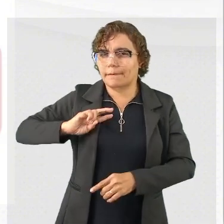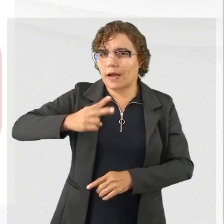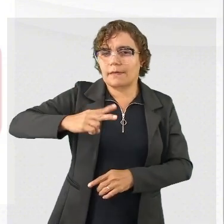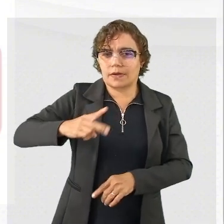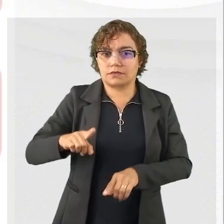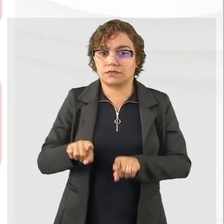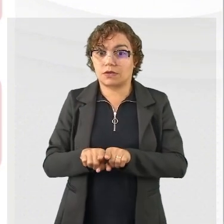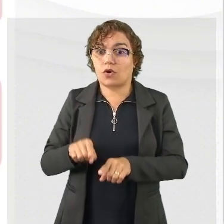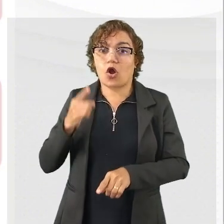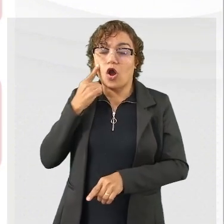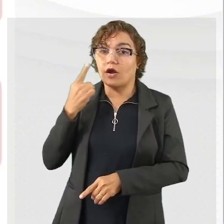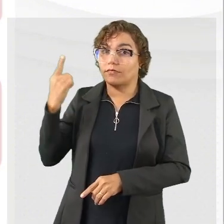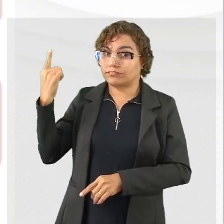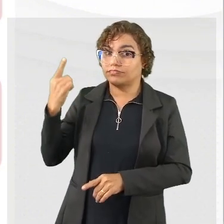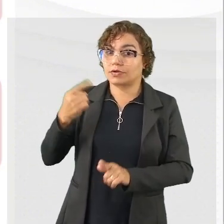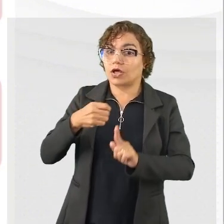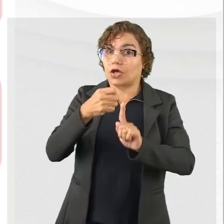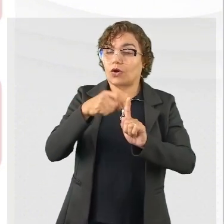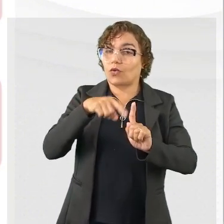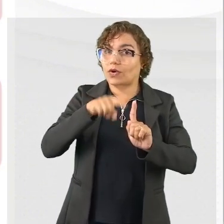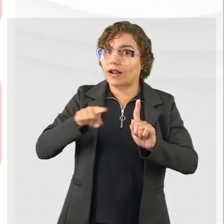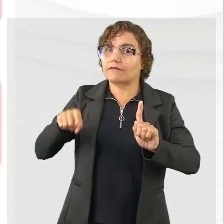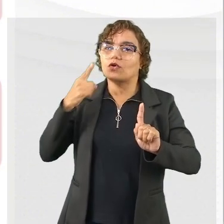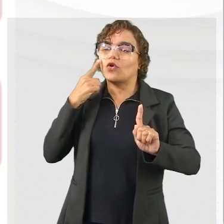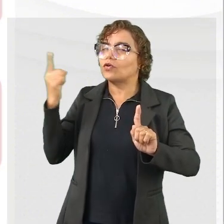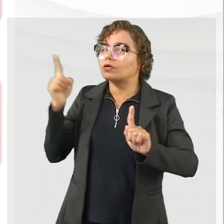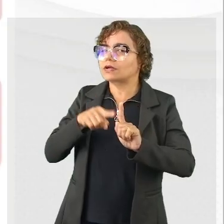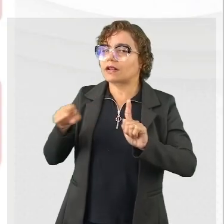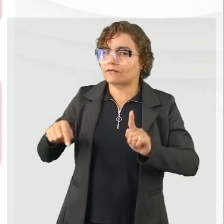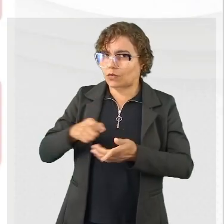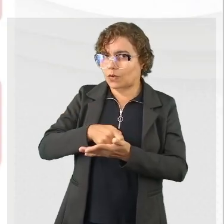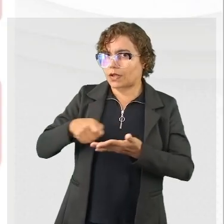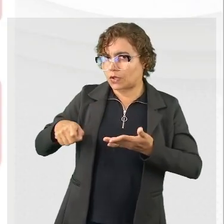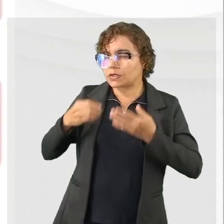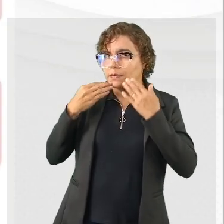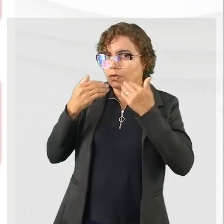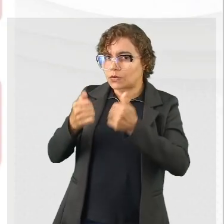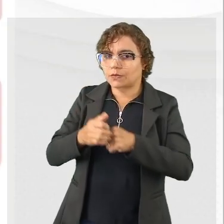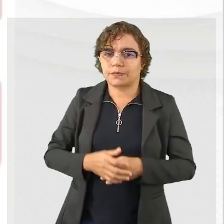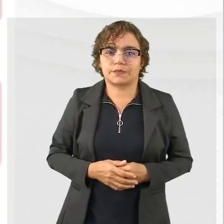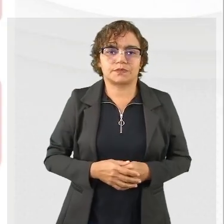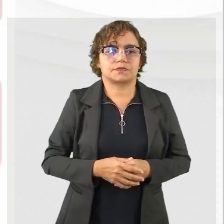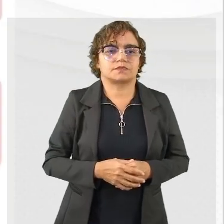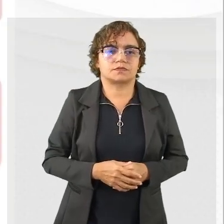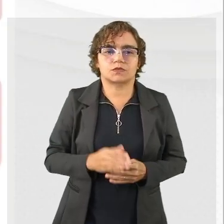aí se precisarem anotar. Nós começamos aí com